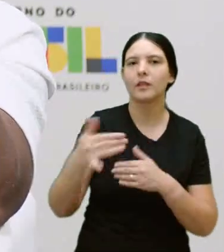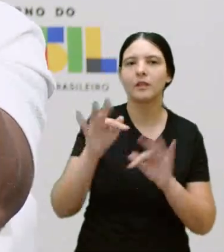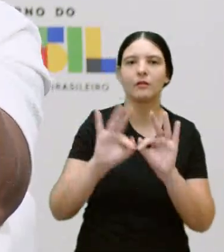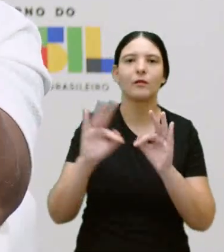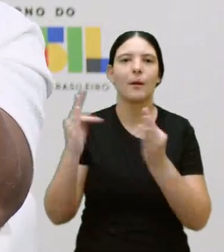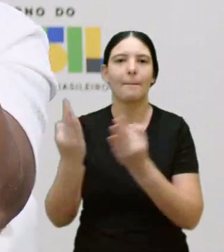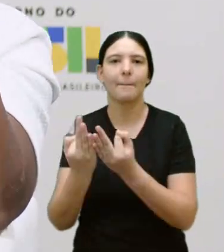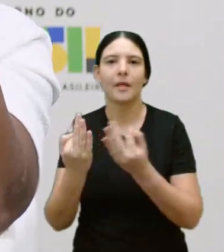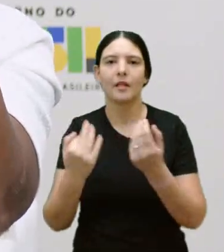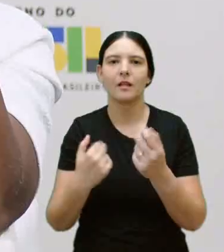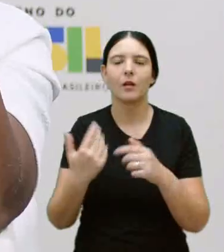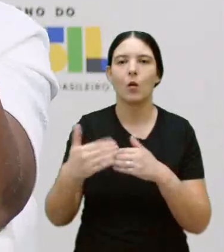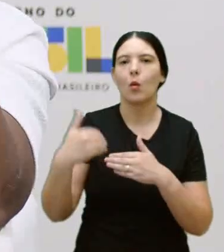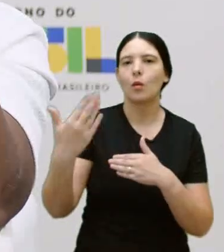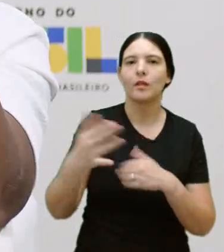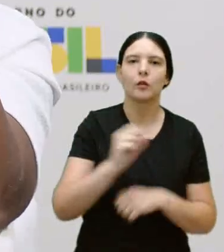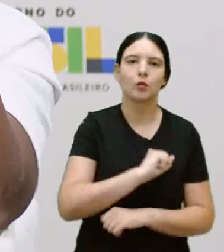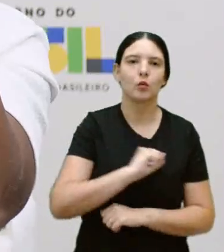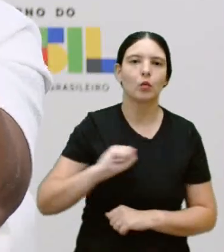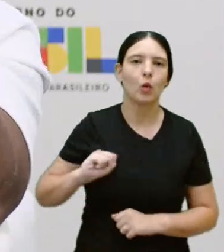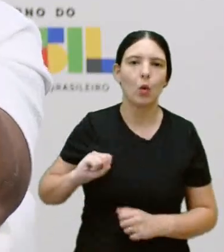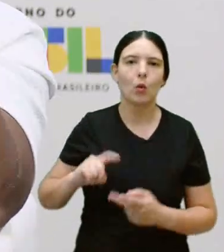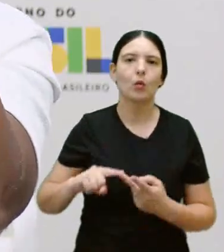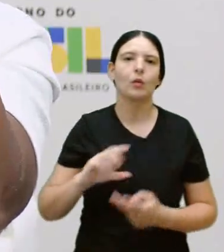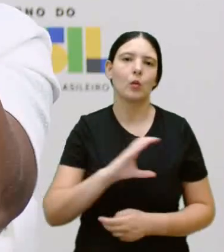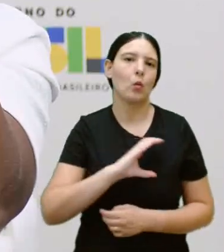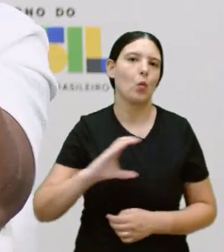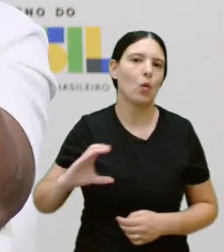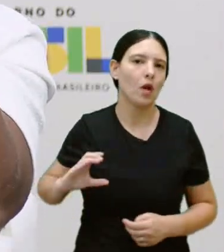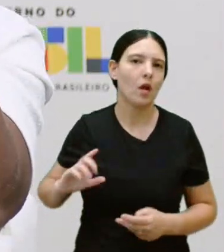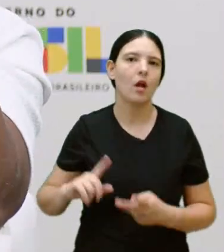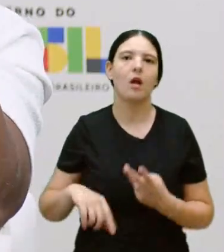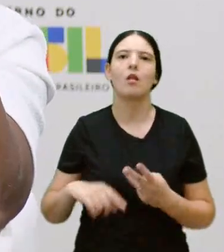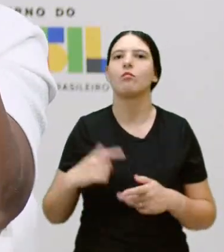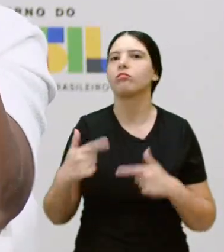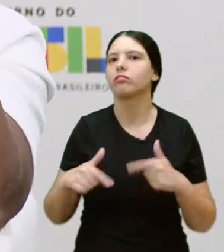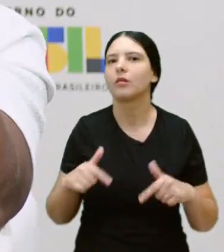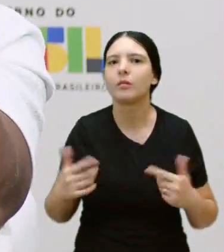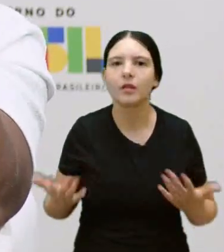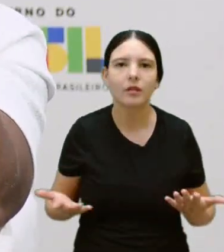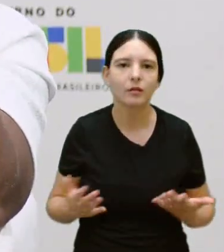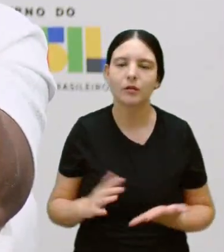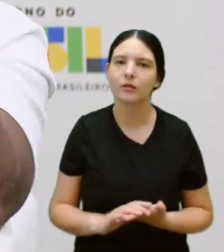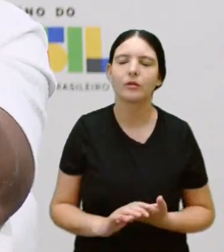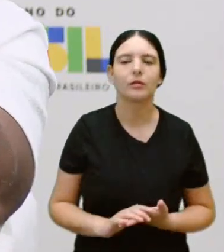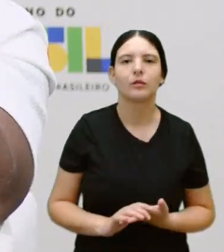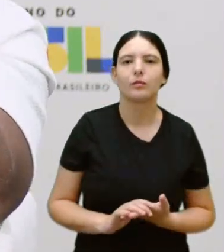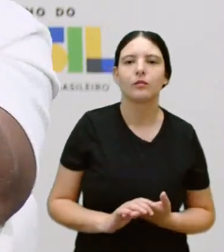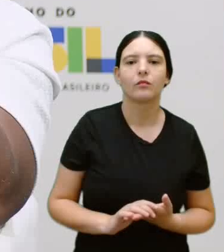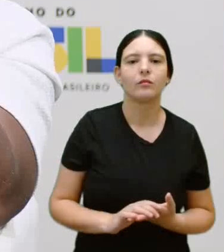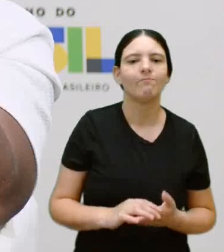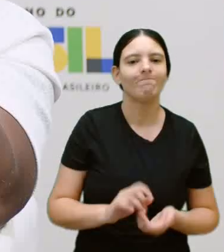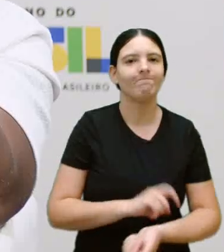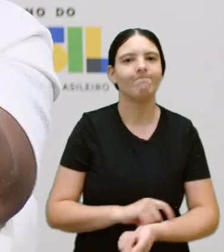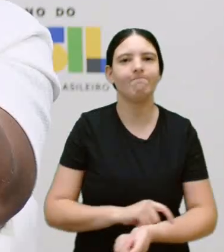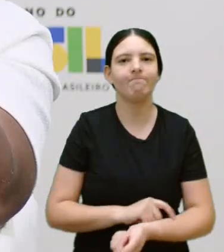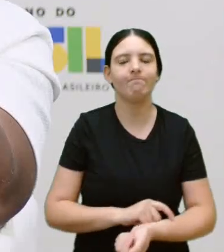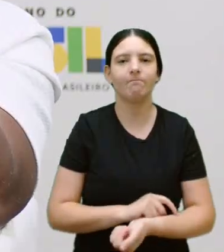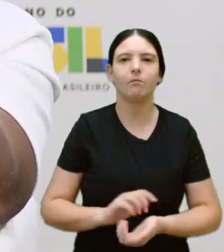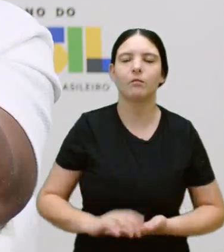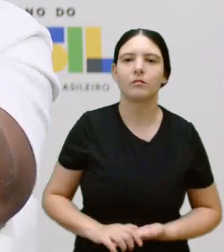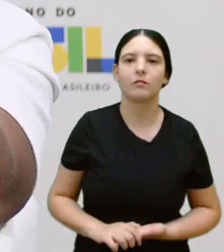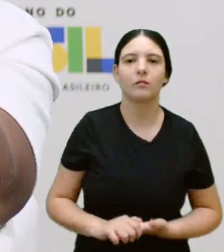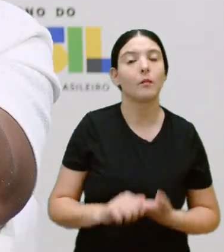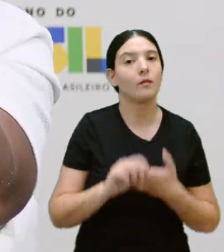uma sogra, um cunhado, um trabalho, alguma coisa que gere estresse. E aí eu posso fazer